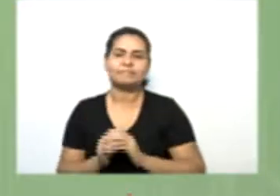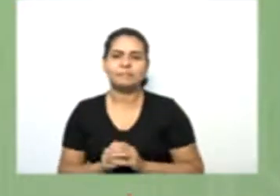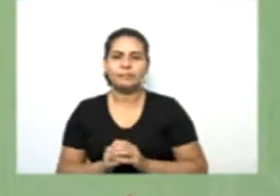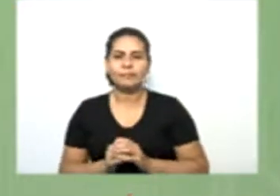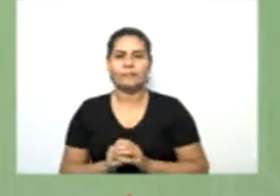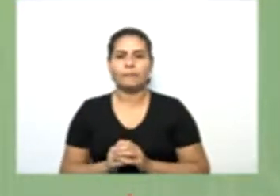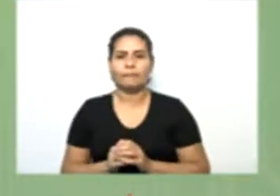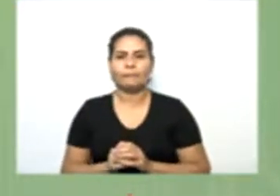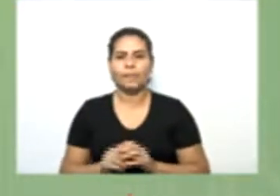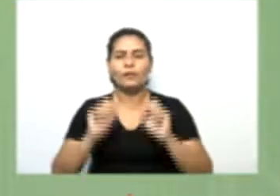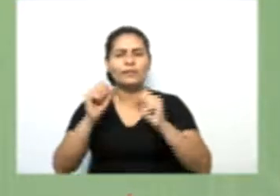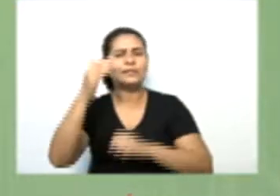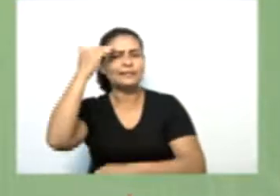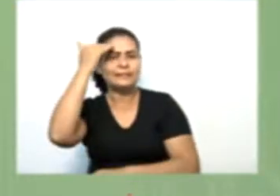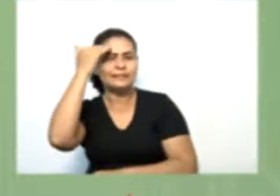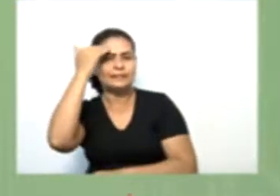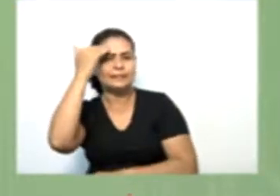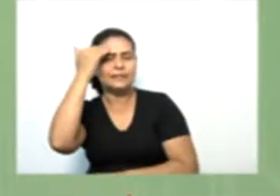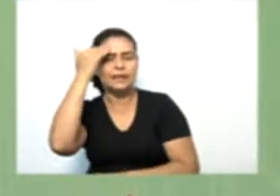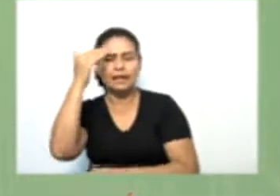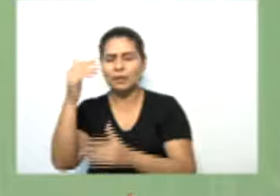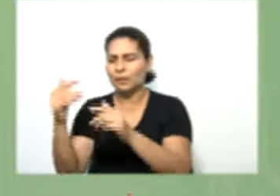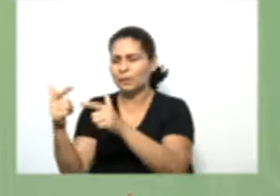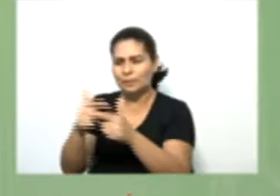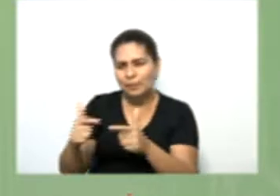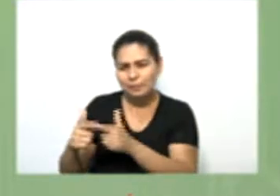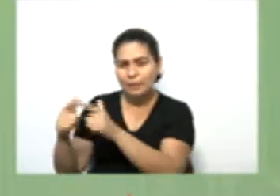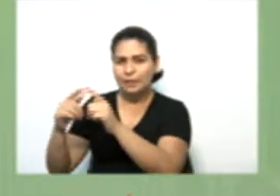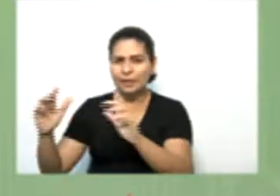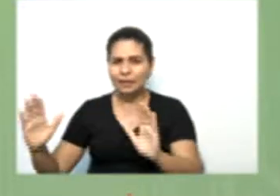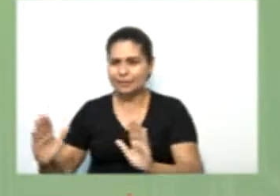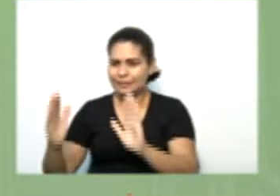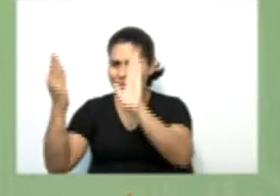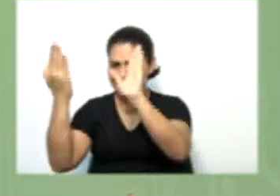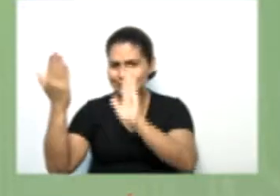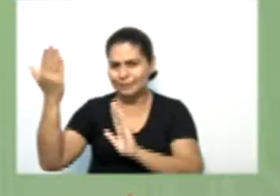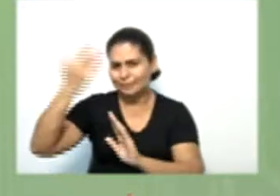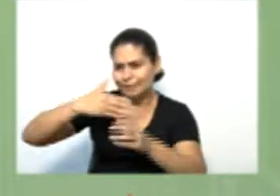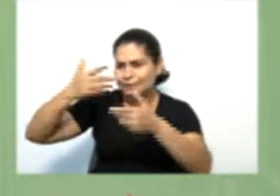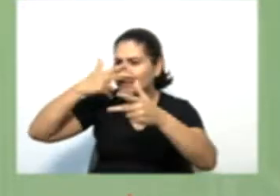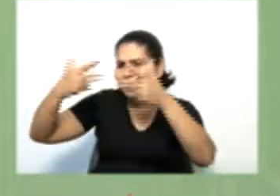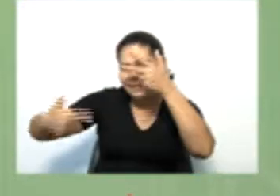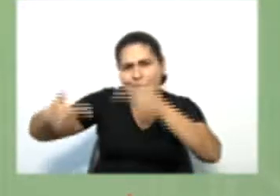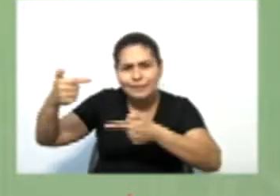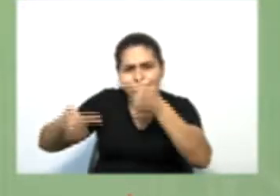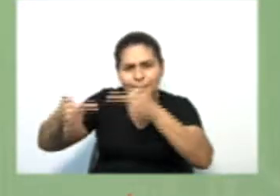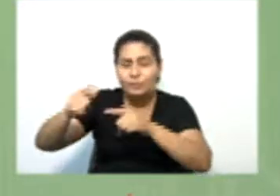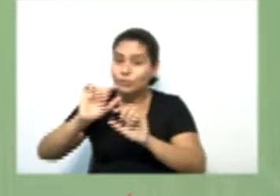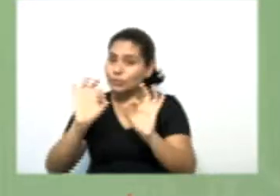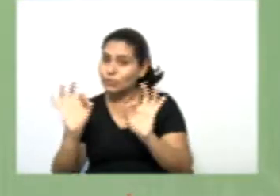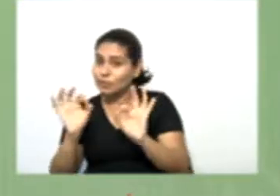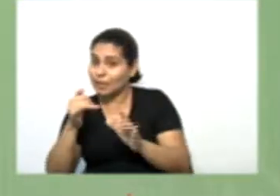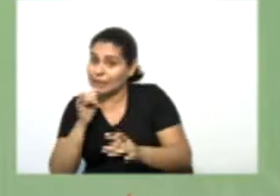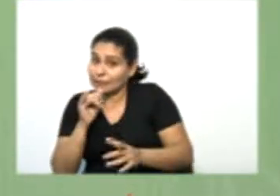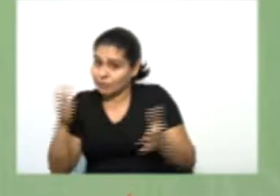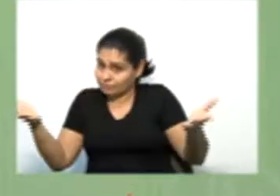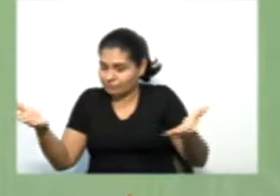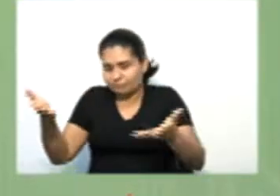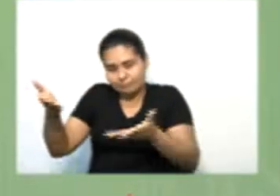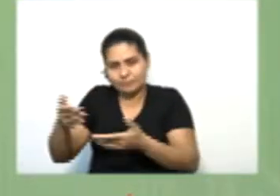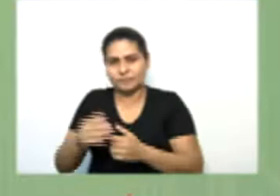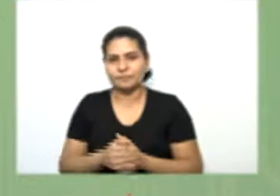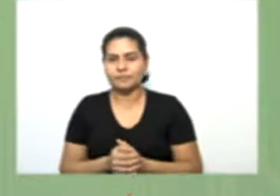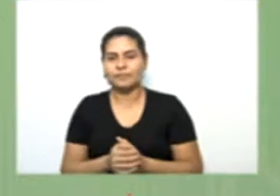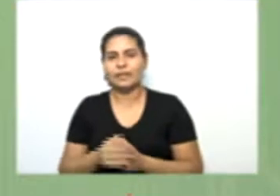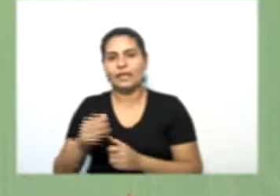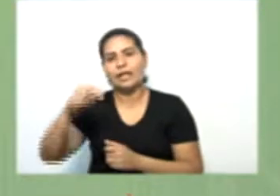A resolução de conflito com relação a ser adversário da outra parte e não ser adversário, como é o nosso caso,